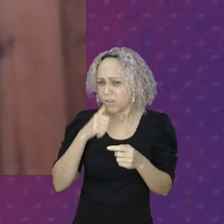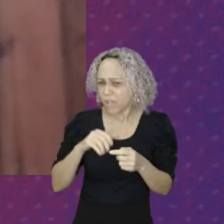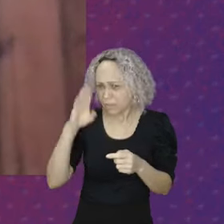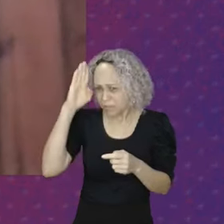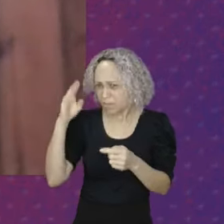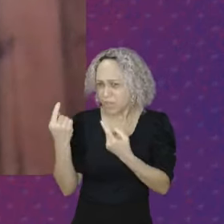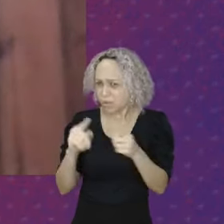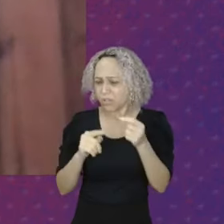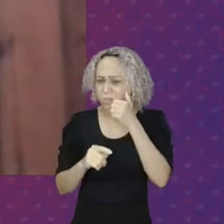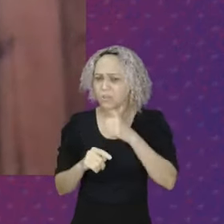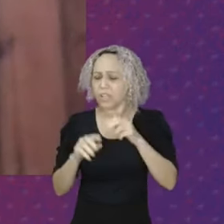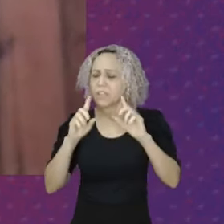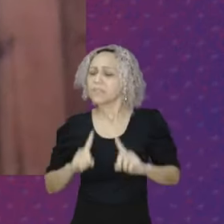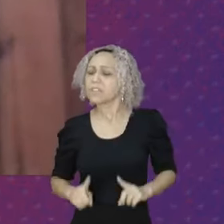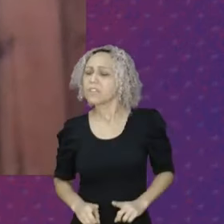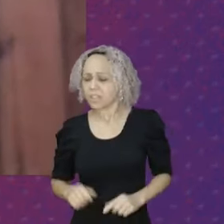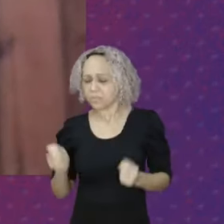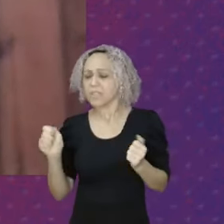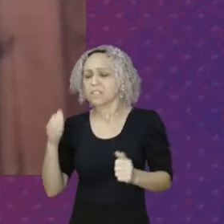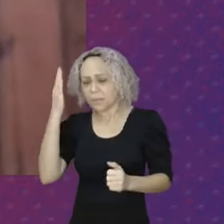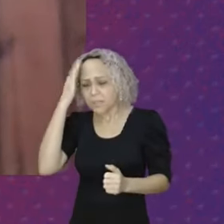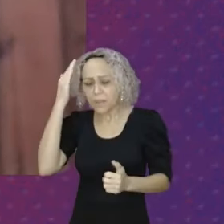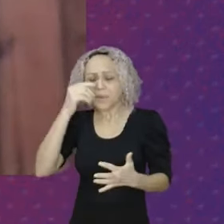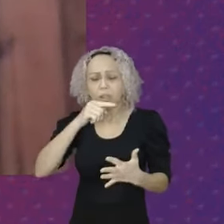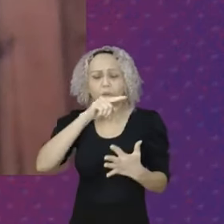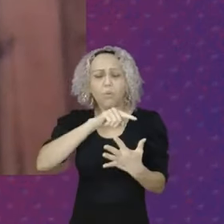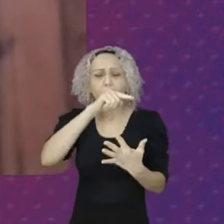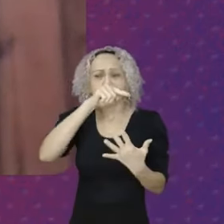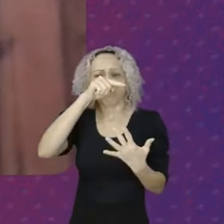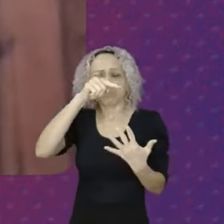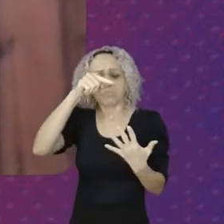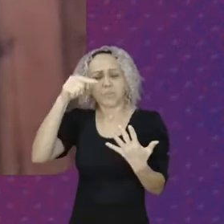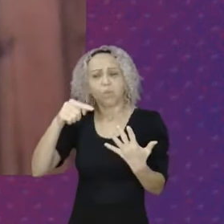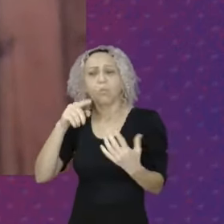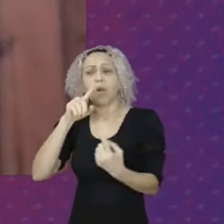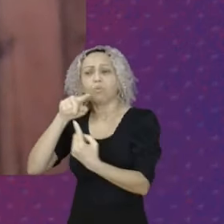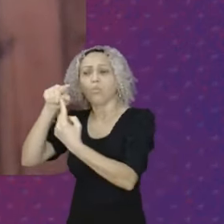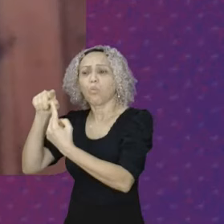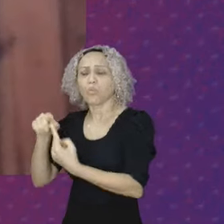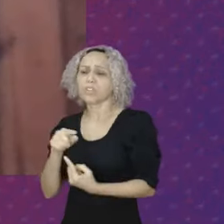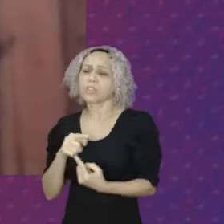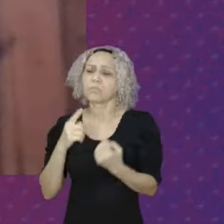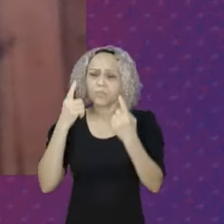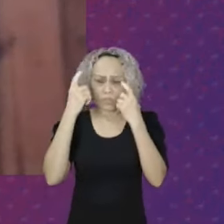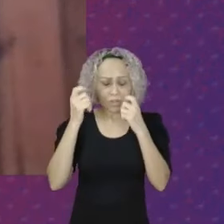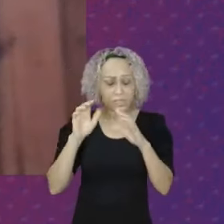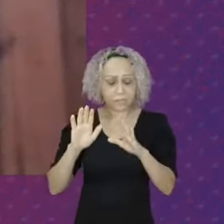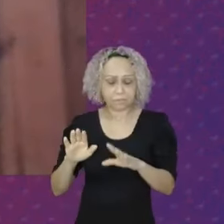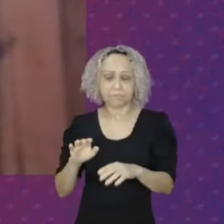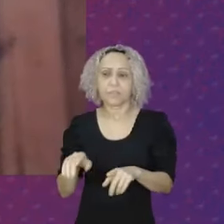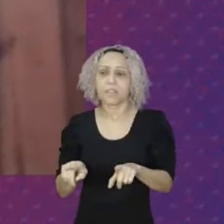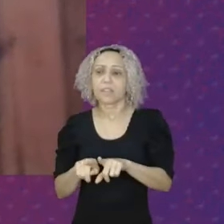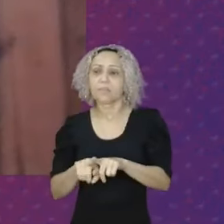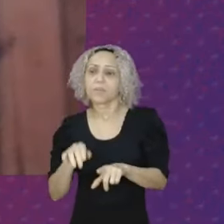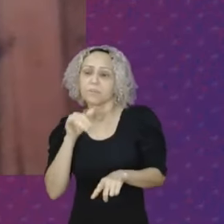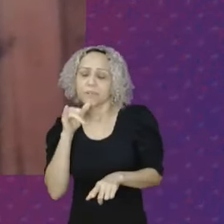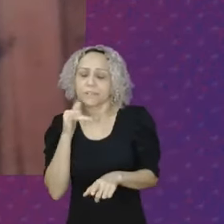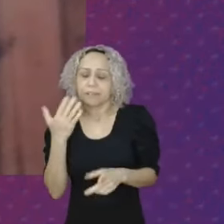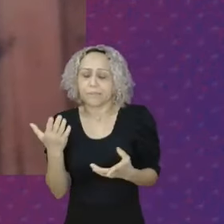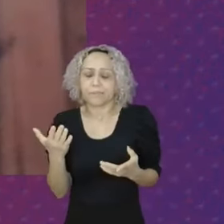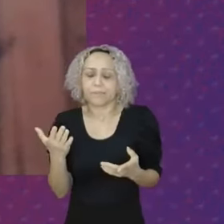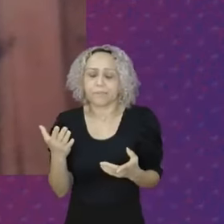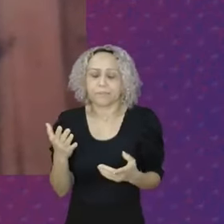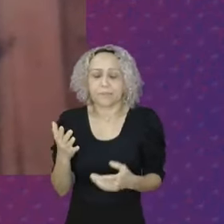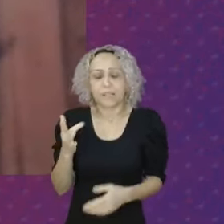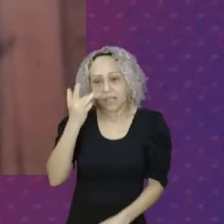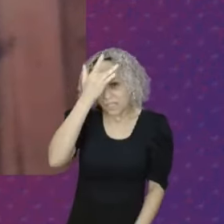como tal isso é o pior nós mulheres com deficiência possuímos condições de saúde específicas assim como alos fatores de risco em algum